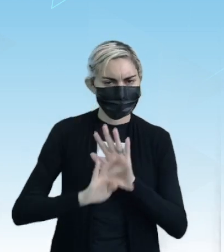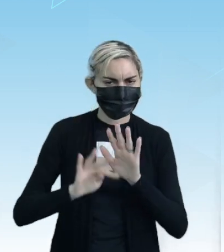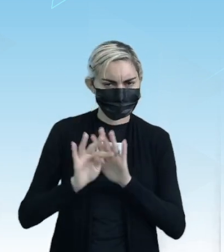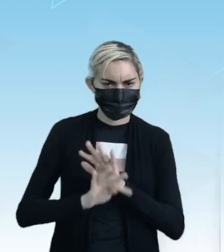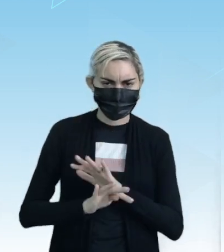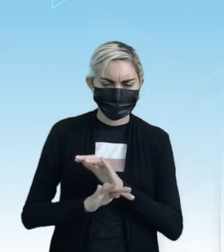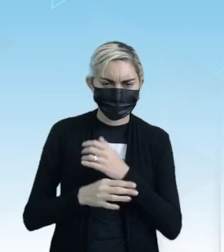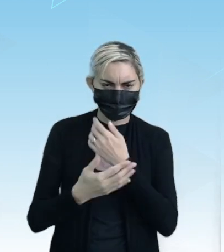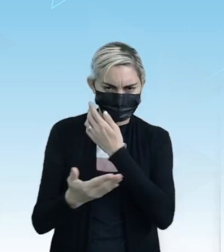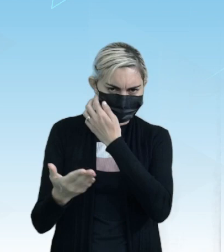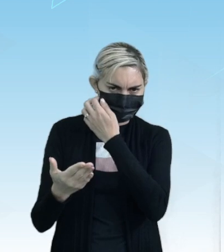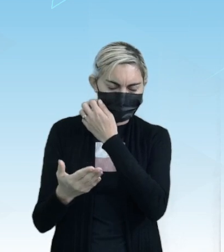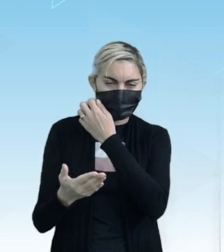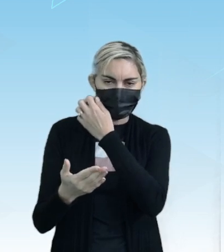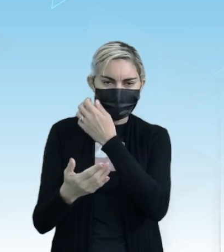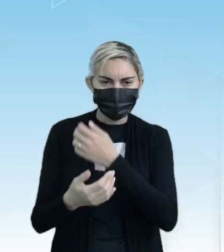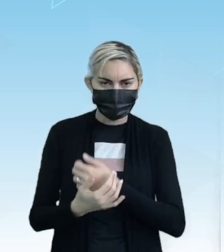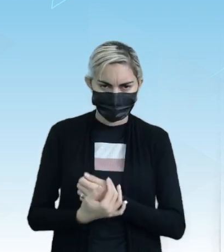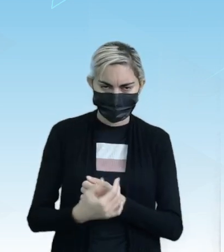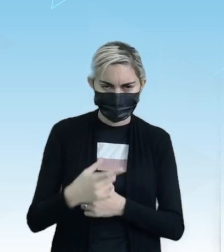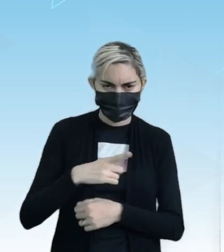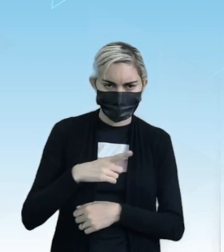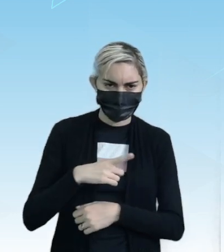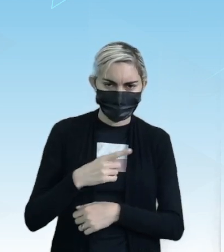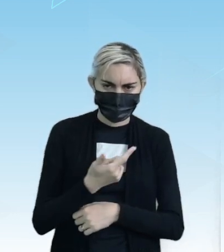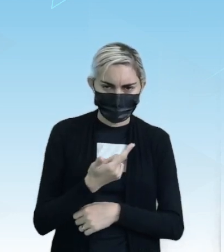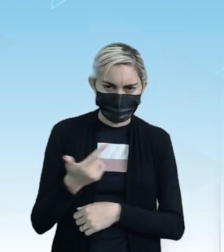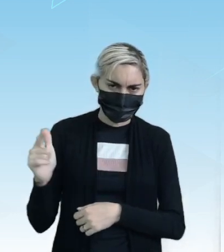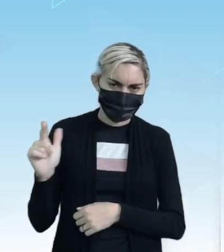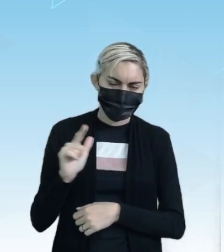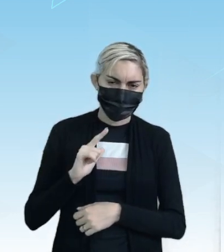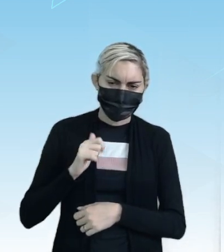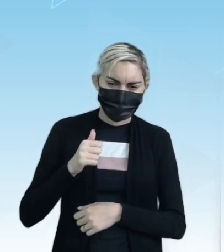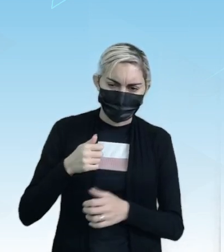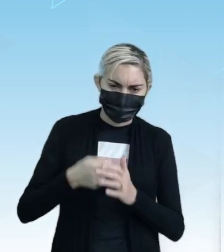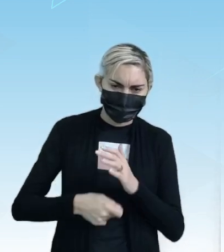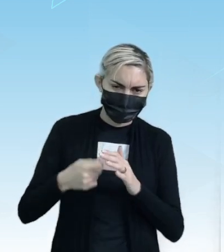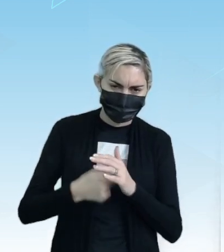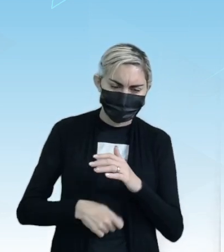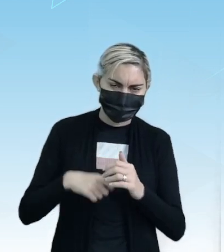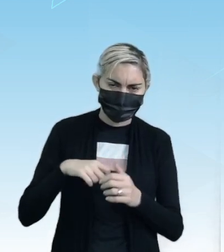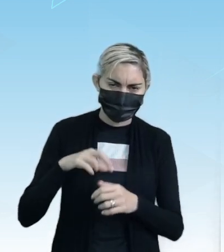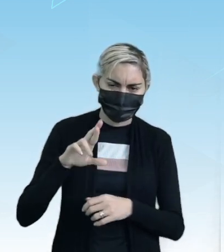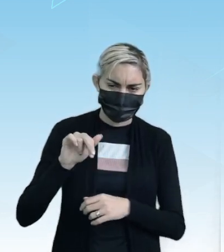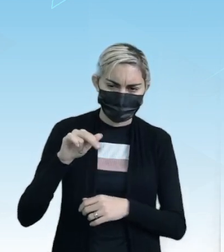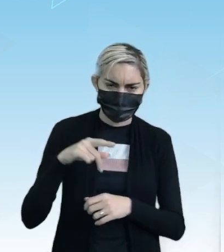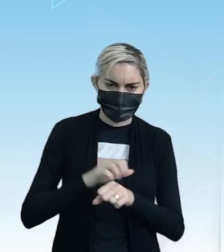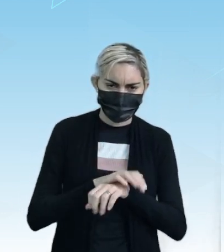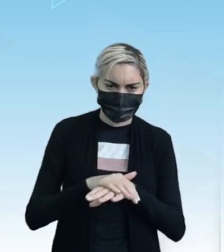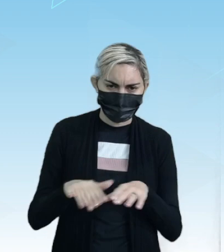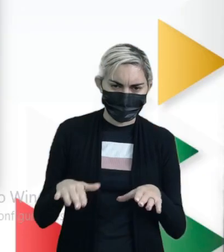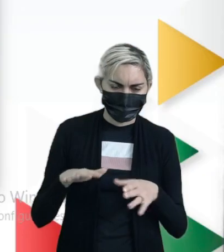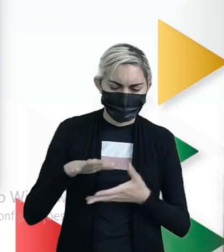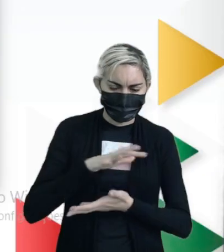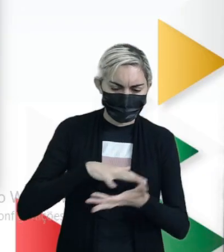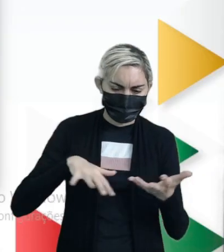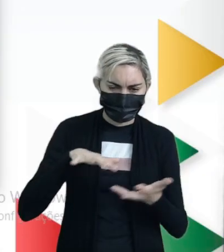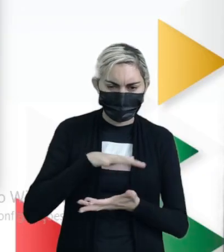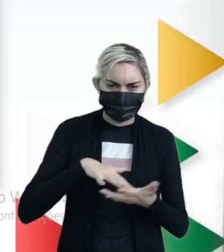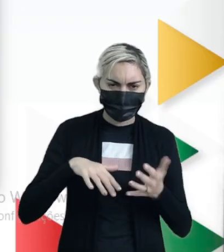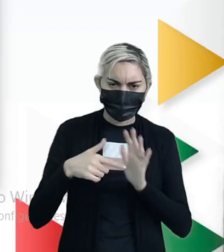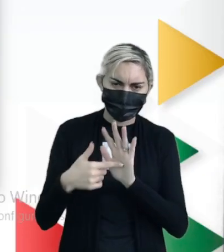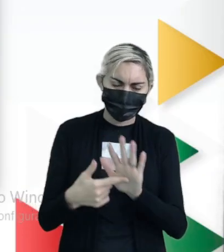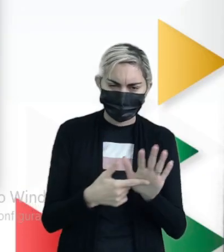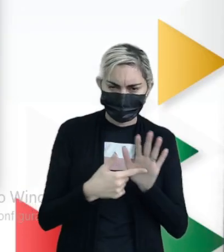texto. Aqui eu tenho outros. Ativistas radicais acabaram com a manifestação.